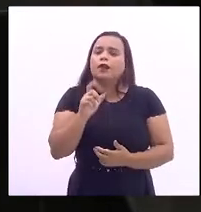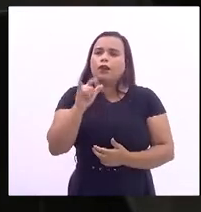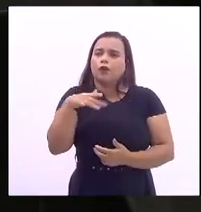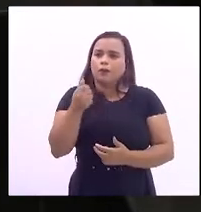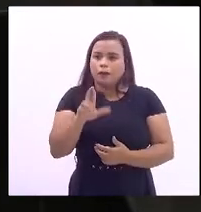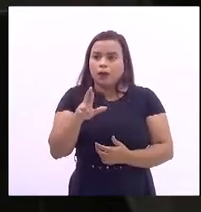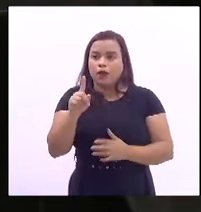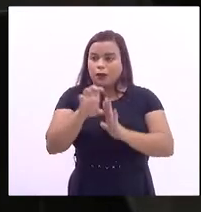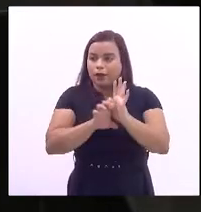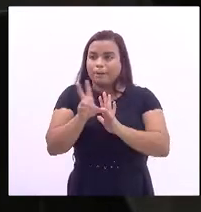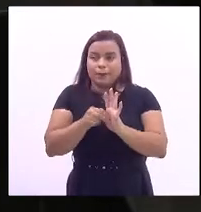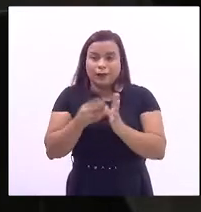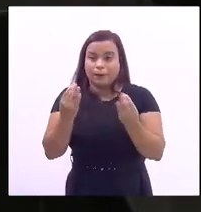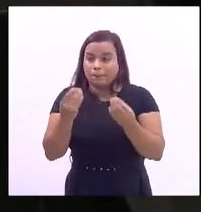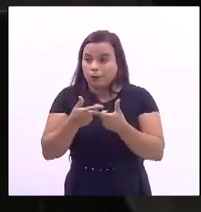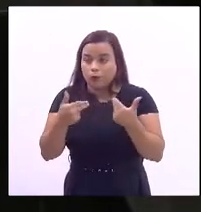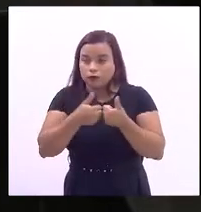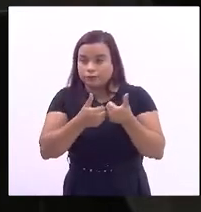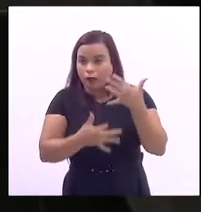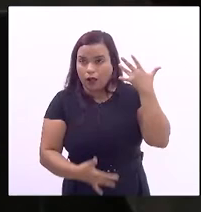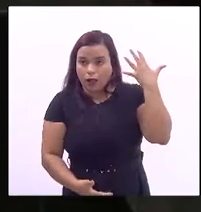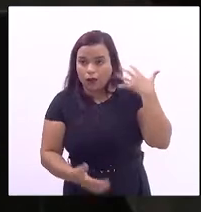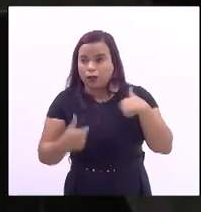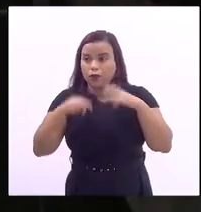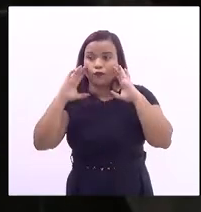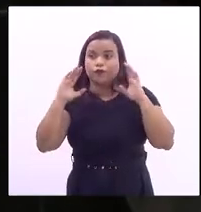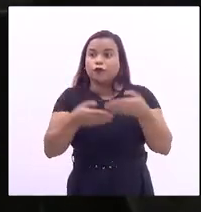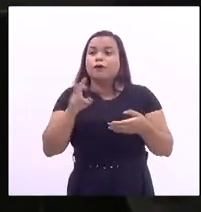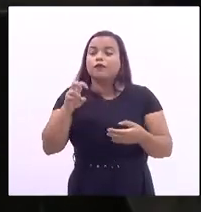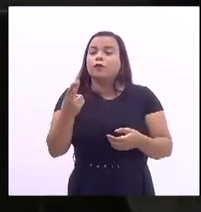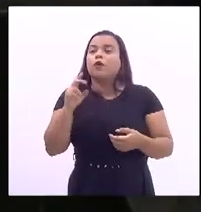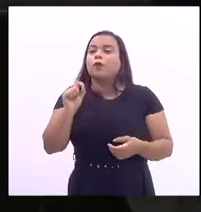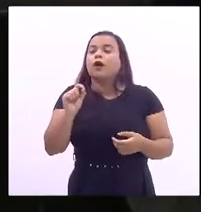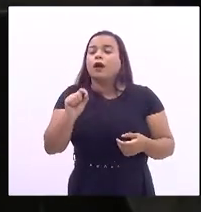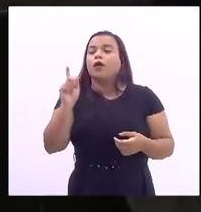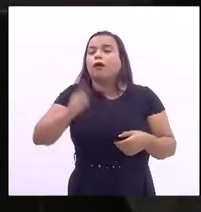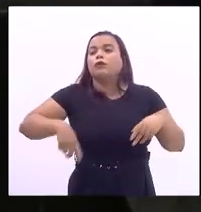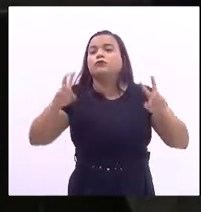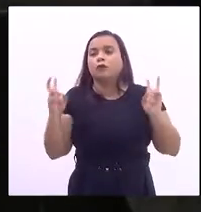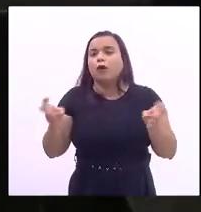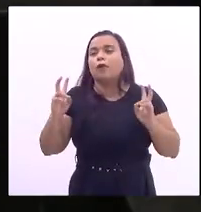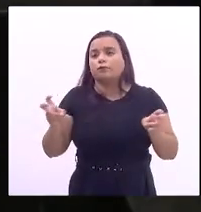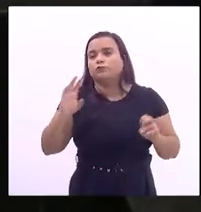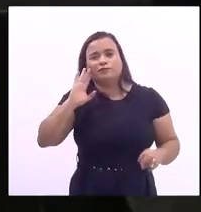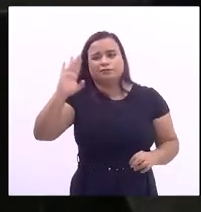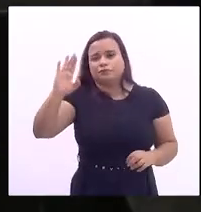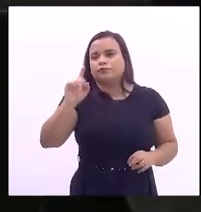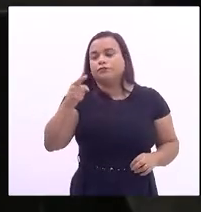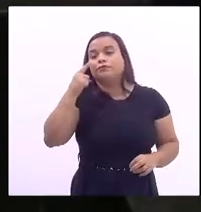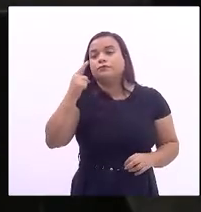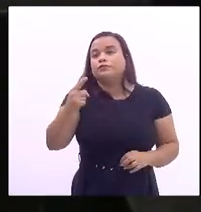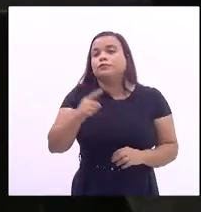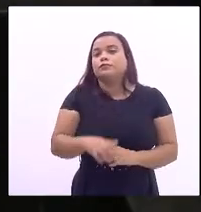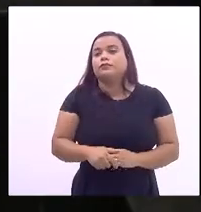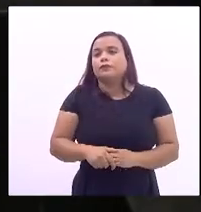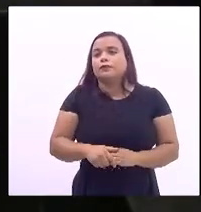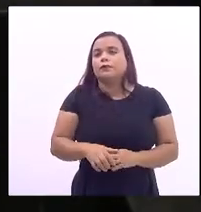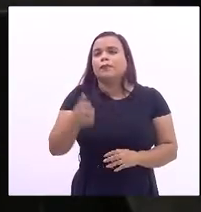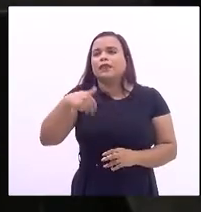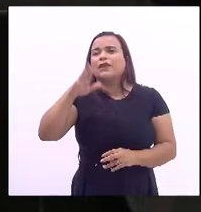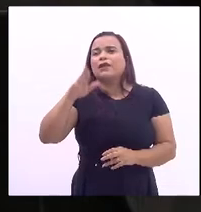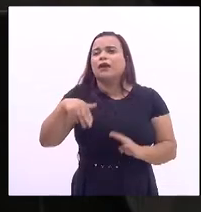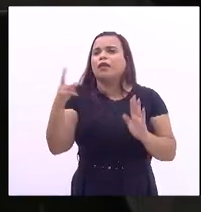emendas são muitas eu vou me focar agora na questão central quem